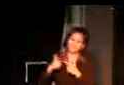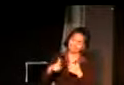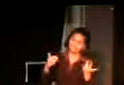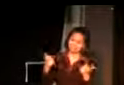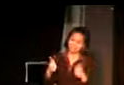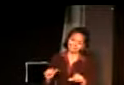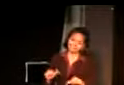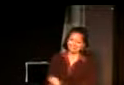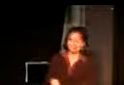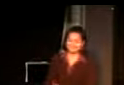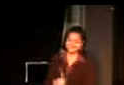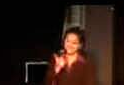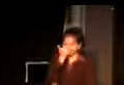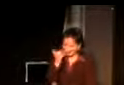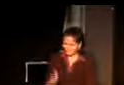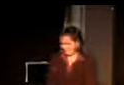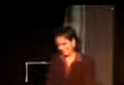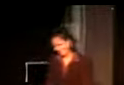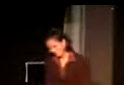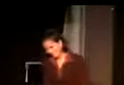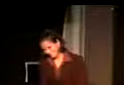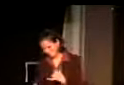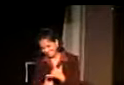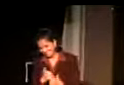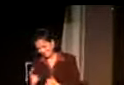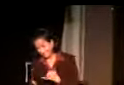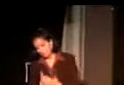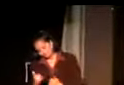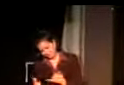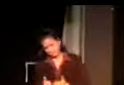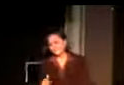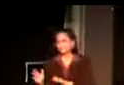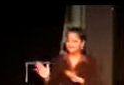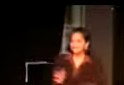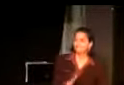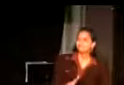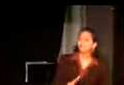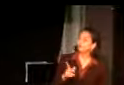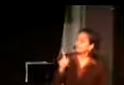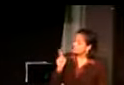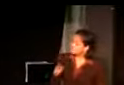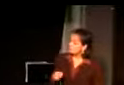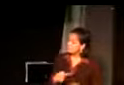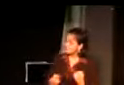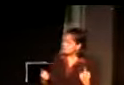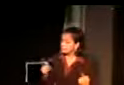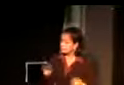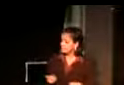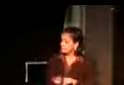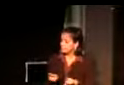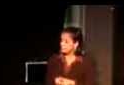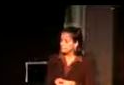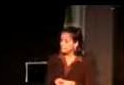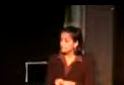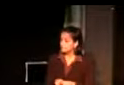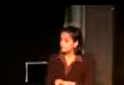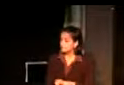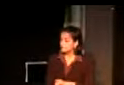que tange a salvação como a vivência diária suportando a si mesmo